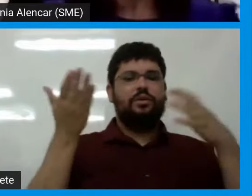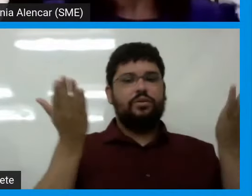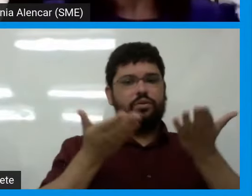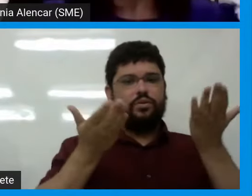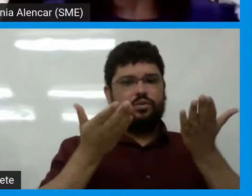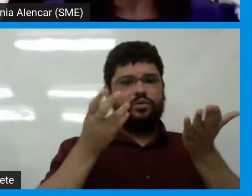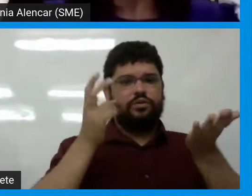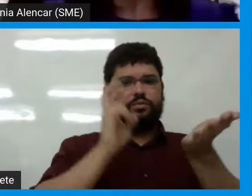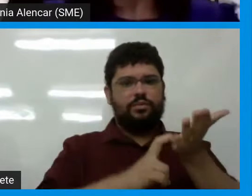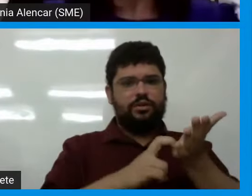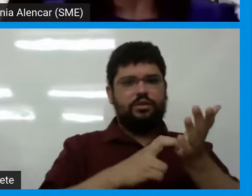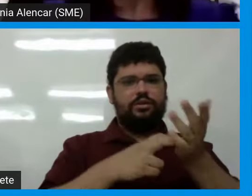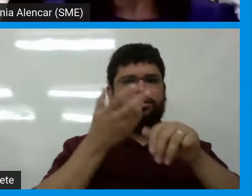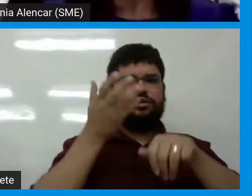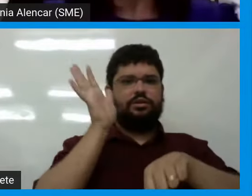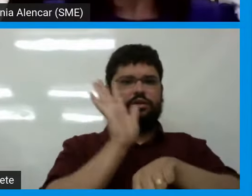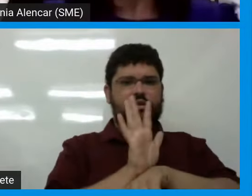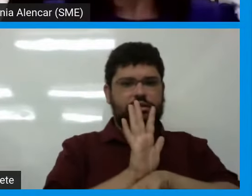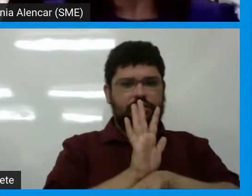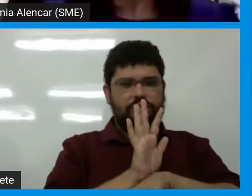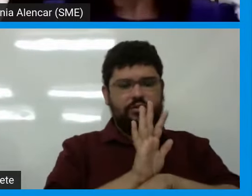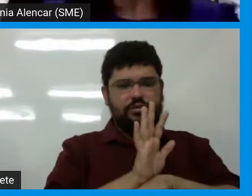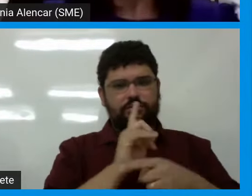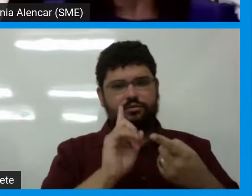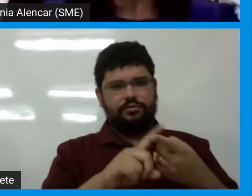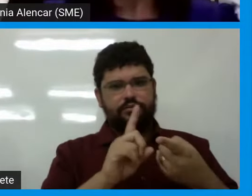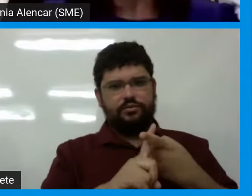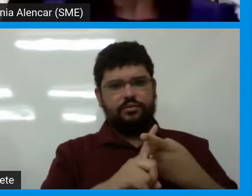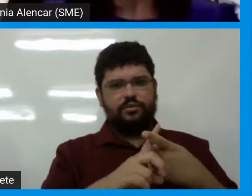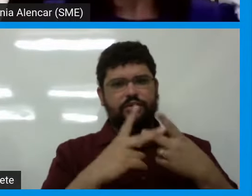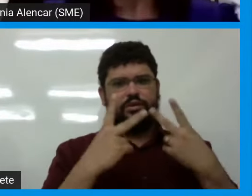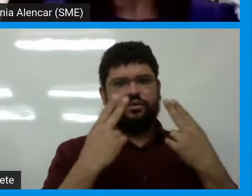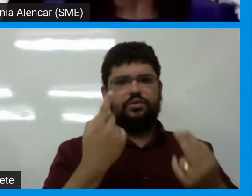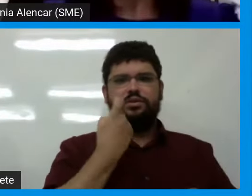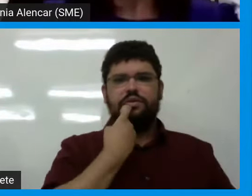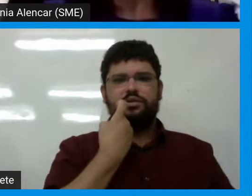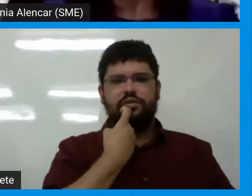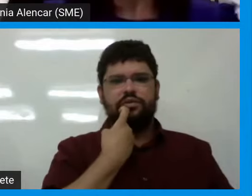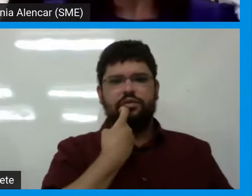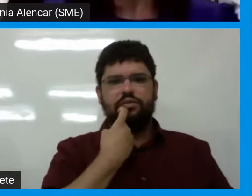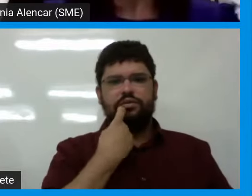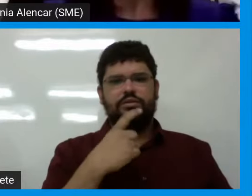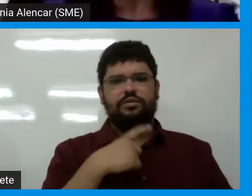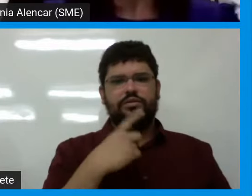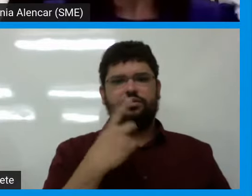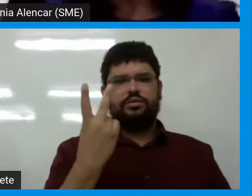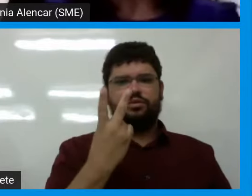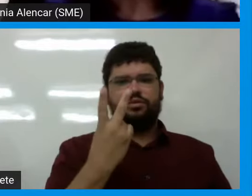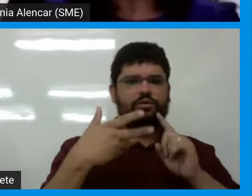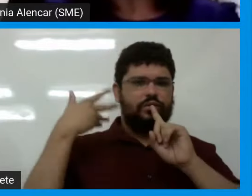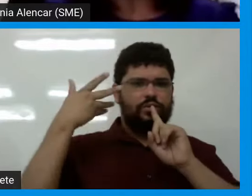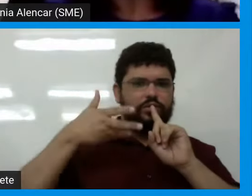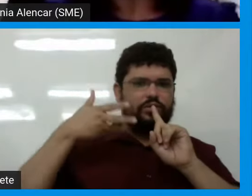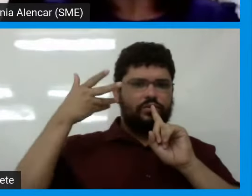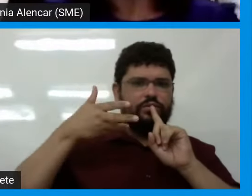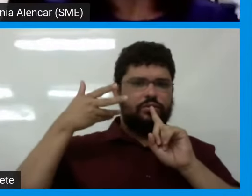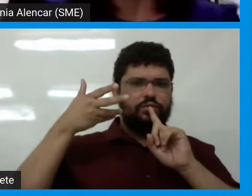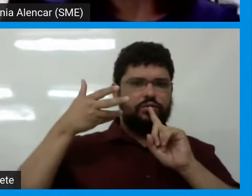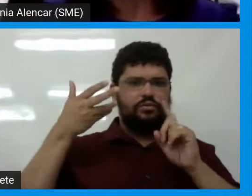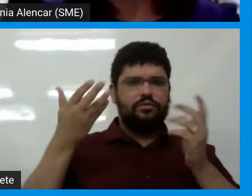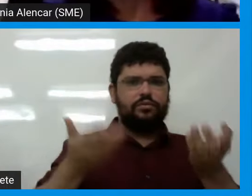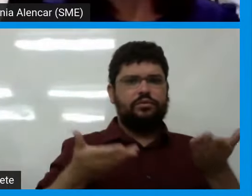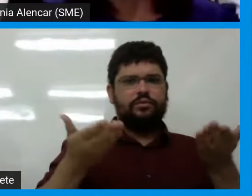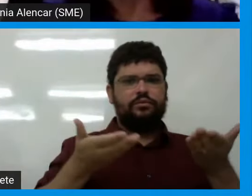dois palestrantes, a exemplo do que já tivemos na sexta-feira. Nós temos dois grandes palestrantes no dia de